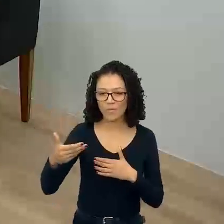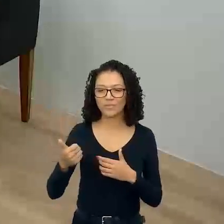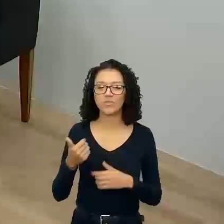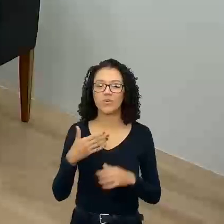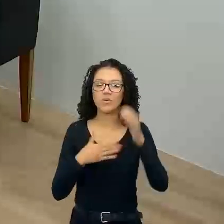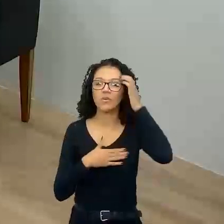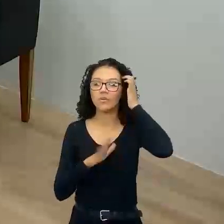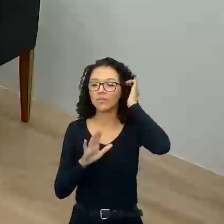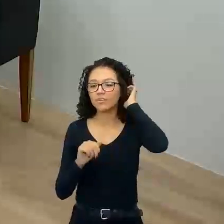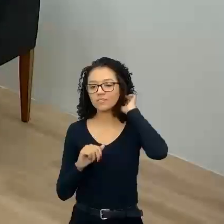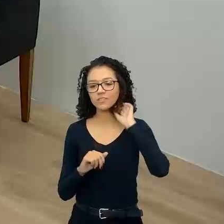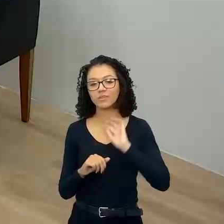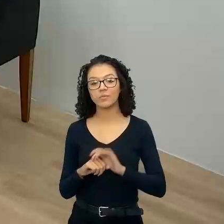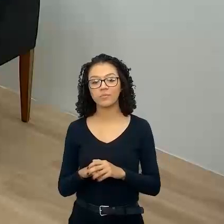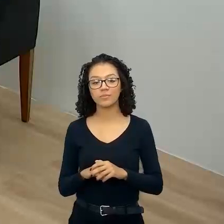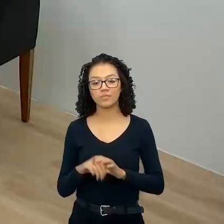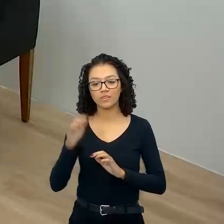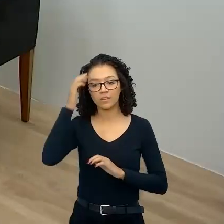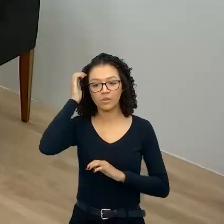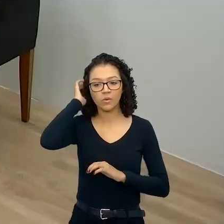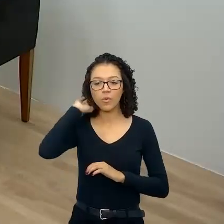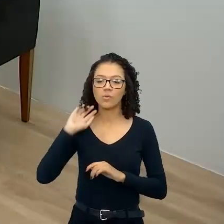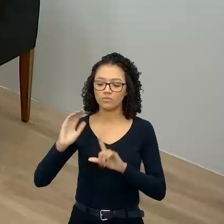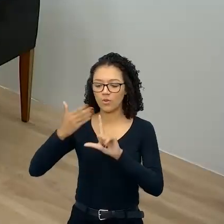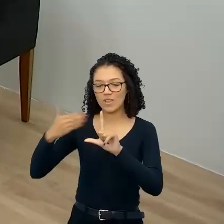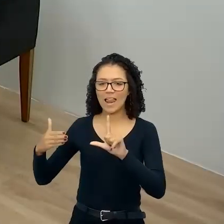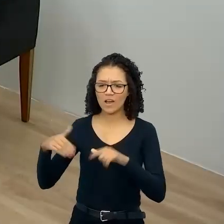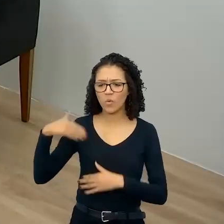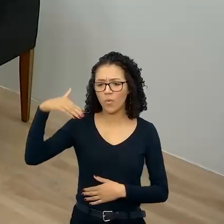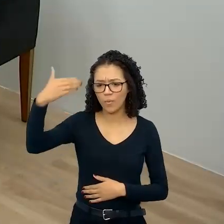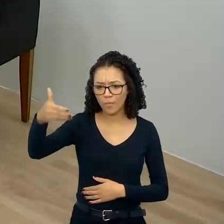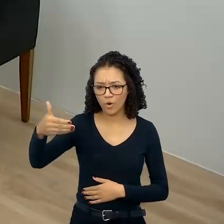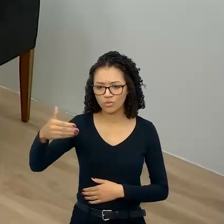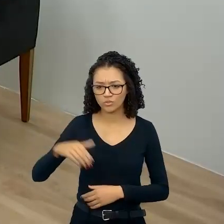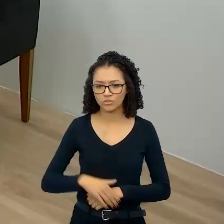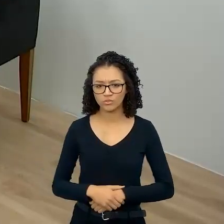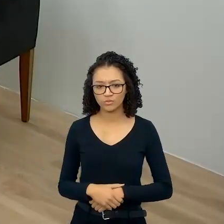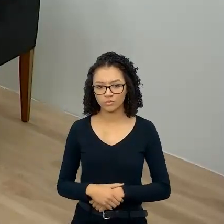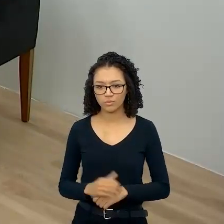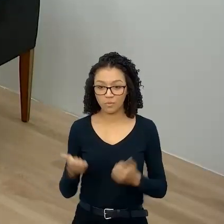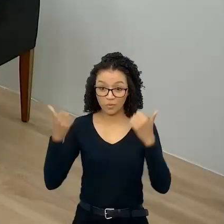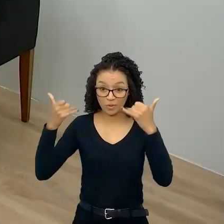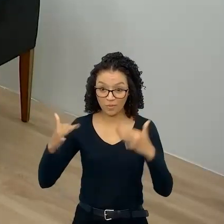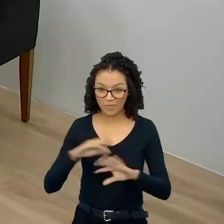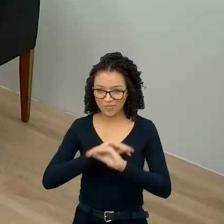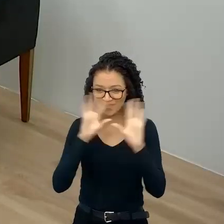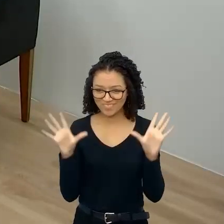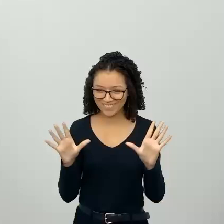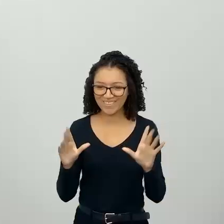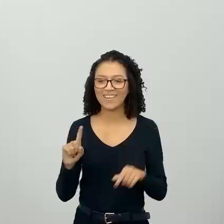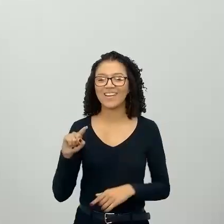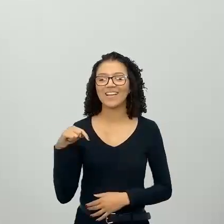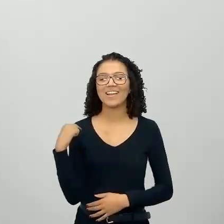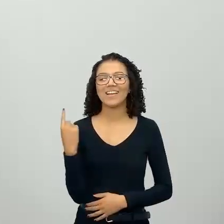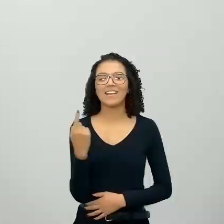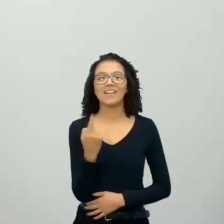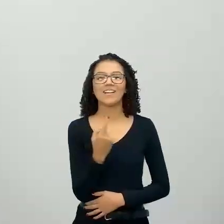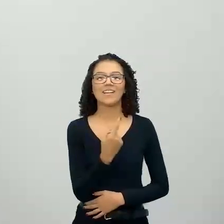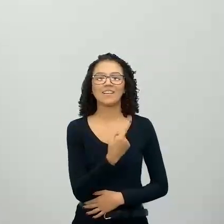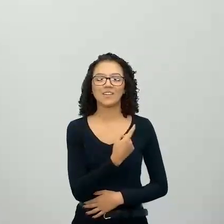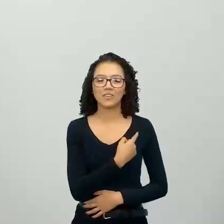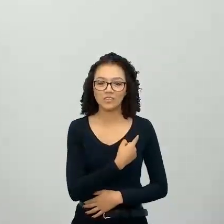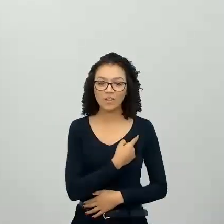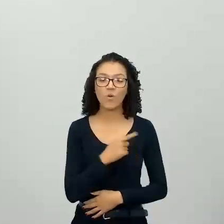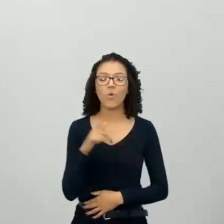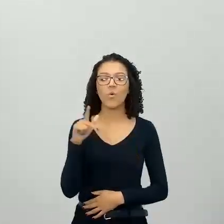favor. Não, vamos para o próximo slide e a gente comenta todos eles. Vocês estão aí falando, eu estou aqui observando o chat dos